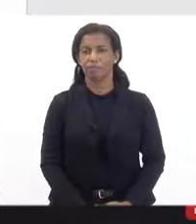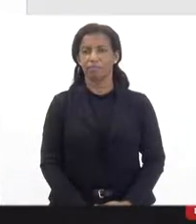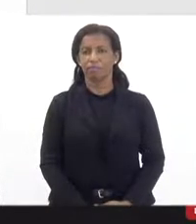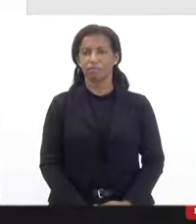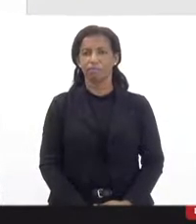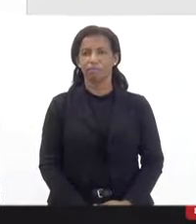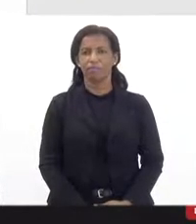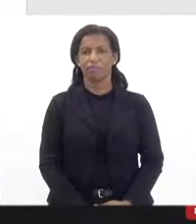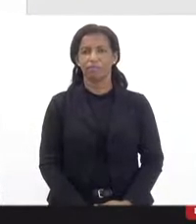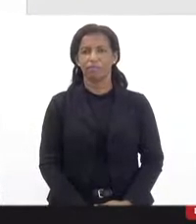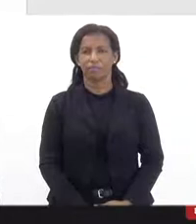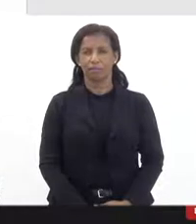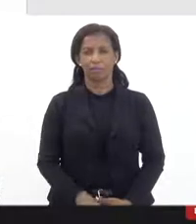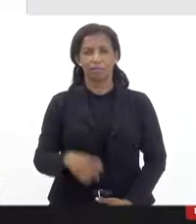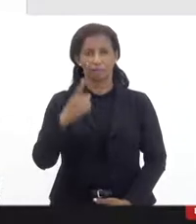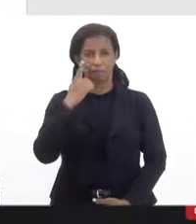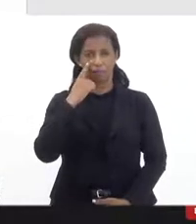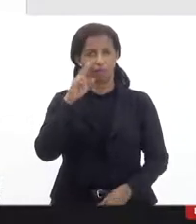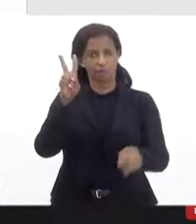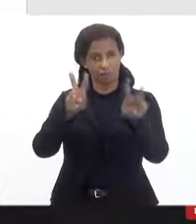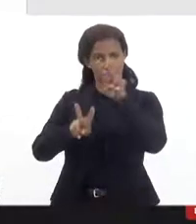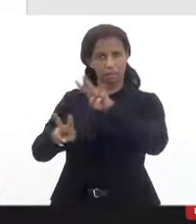Se vocês estão com.